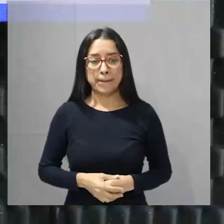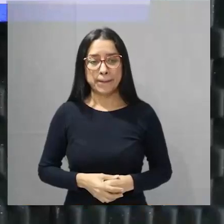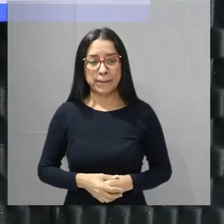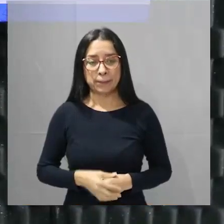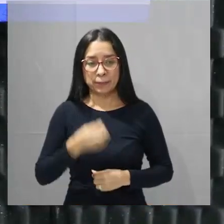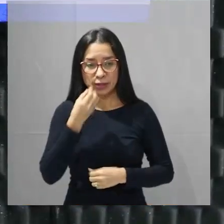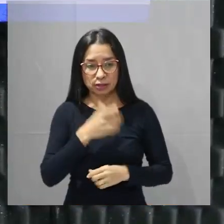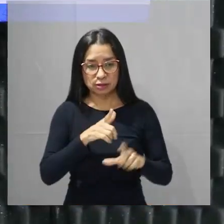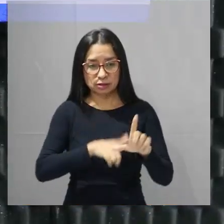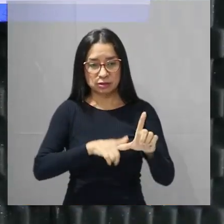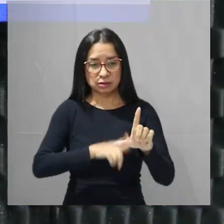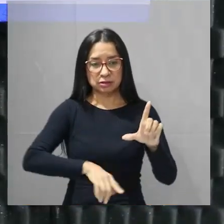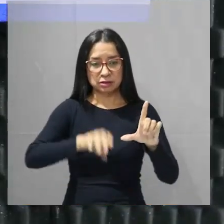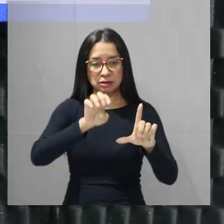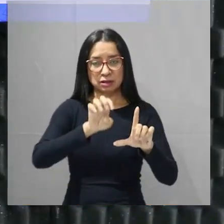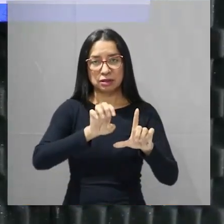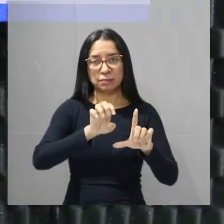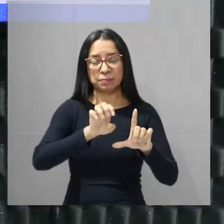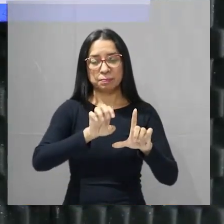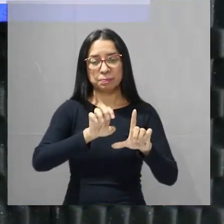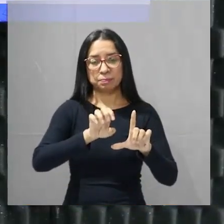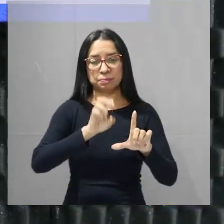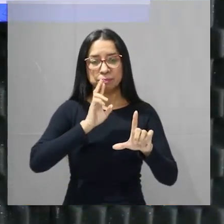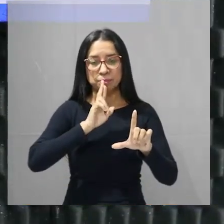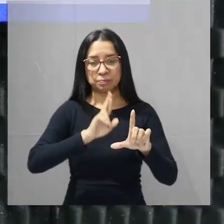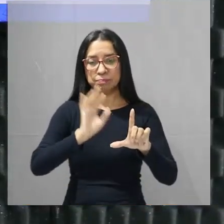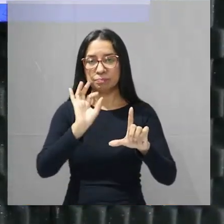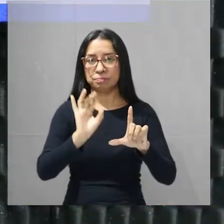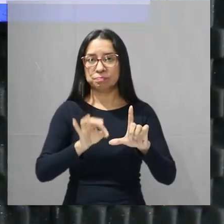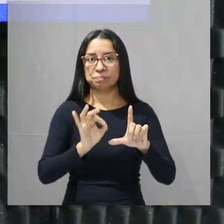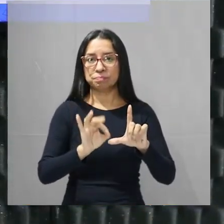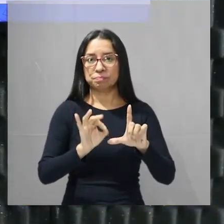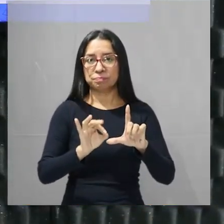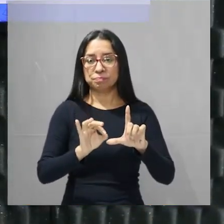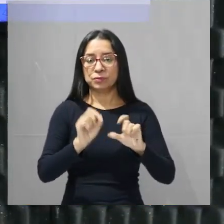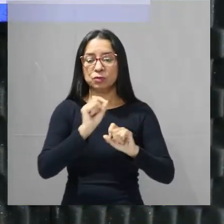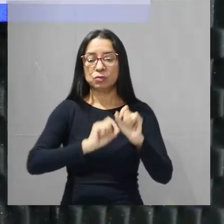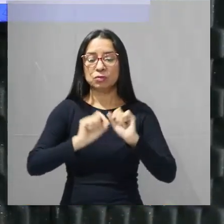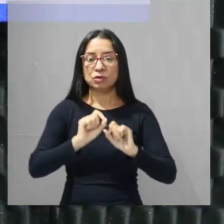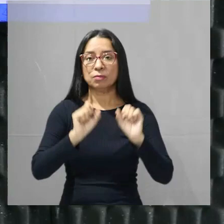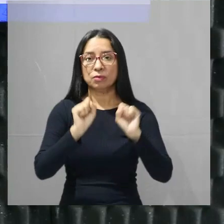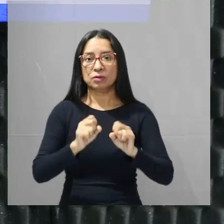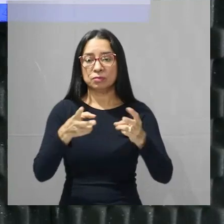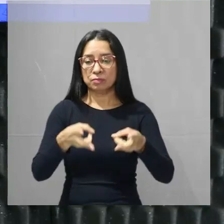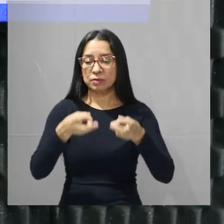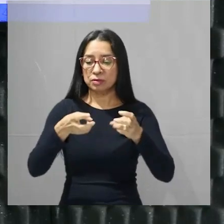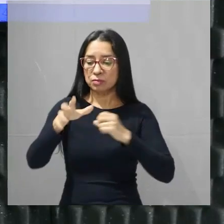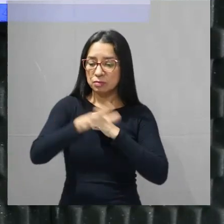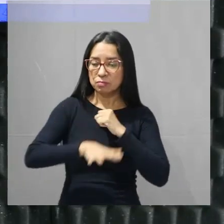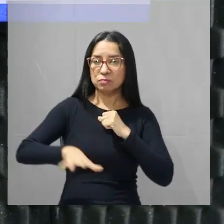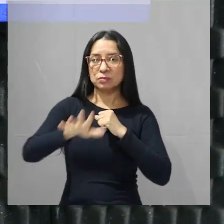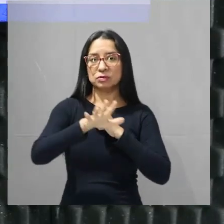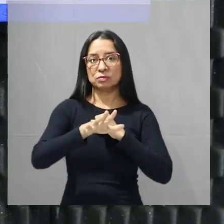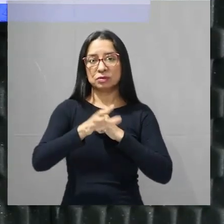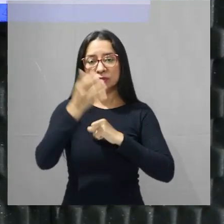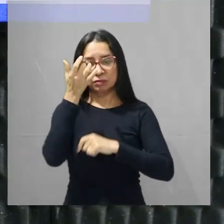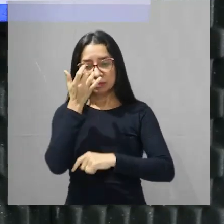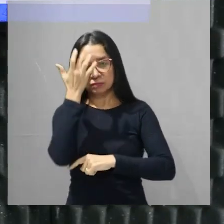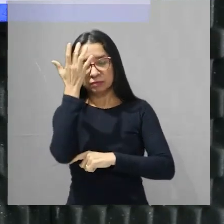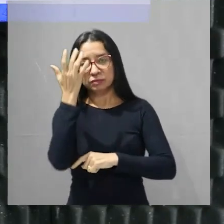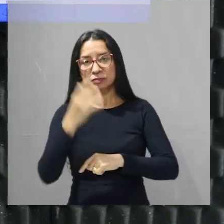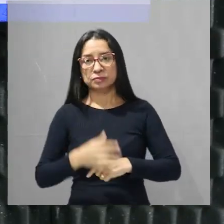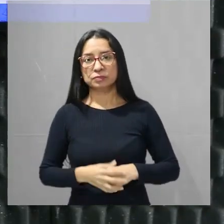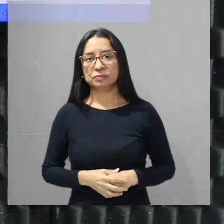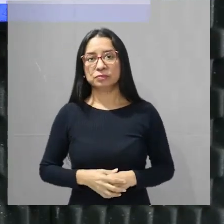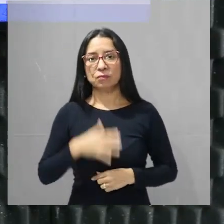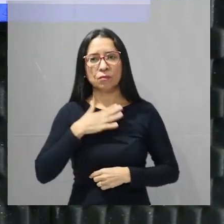Então, a consequência dessa mudança da paisagem, daquilo que nós podemos perceber do espaço. Fechou? Fácil, né?